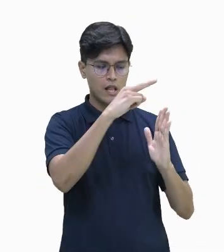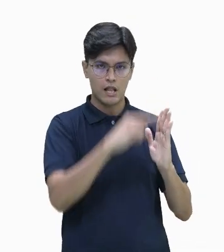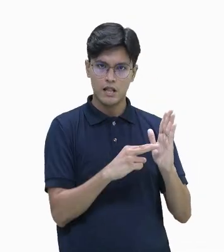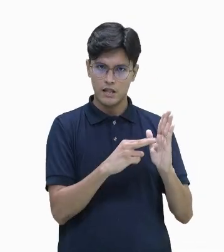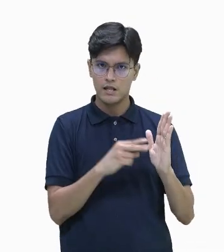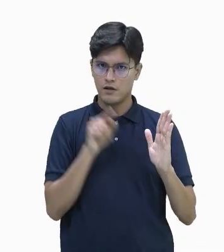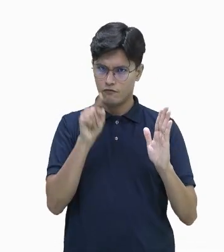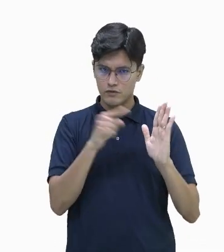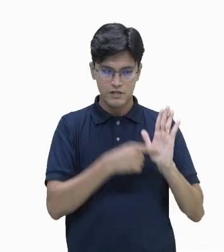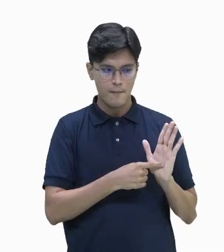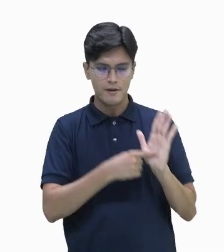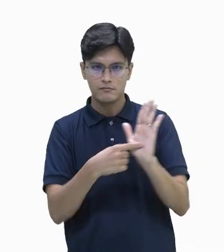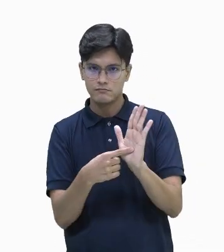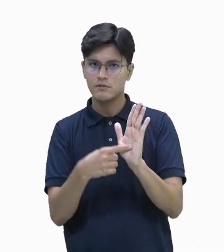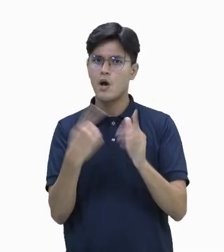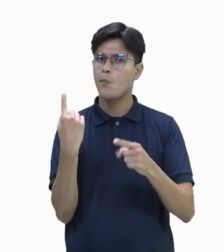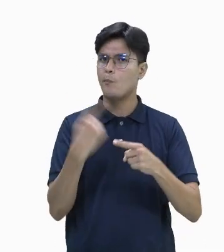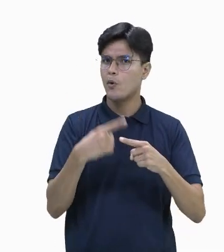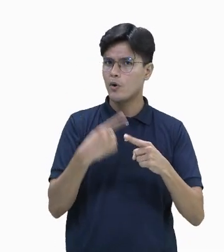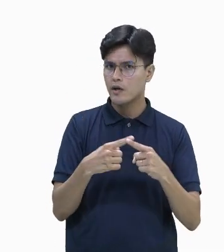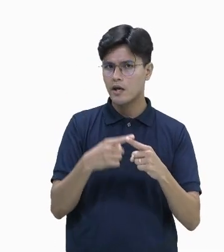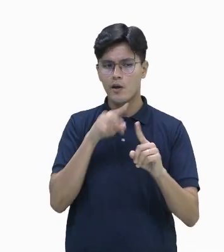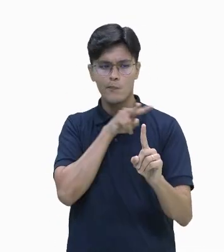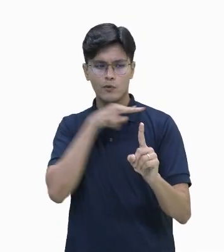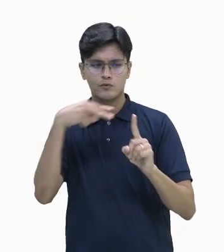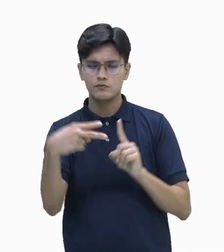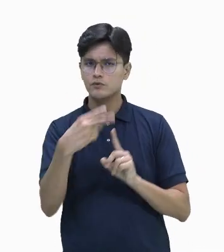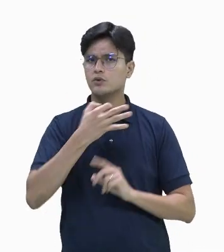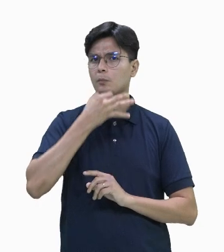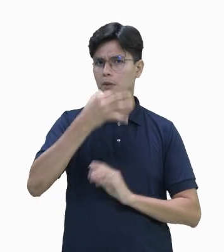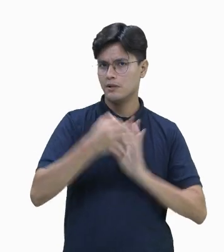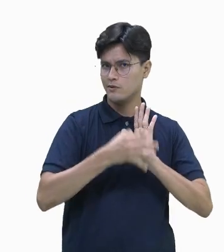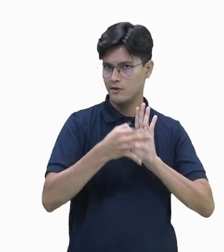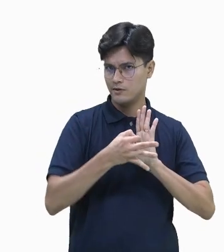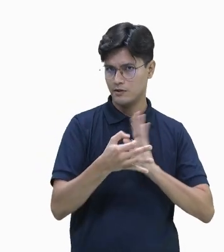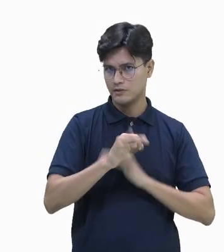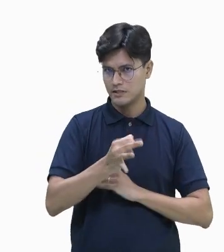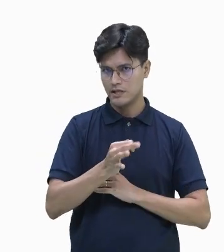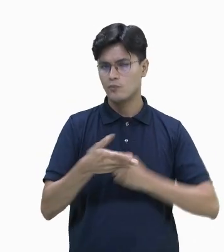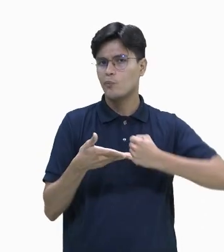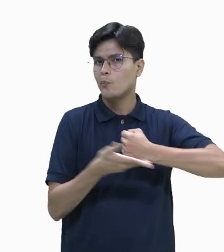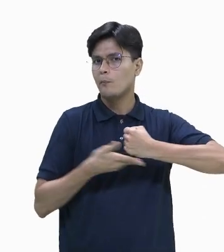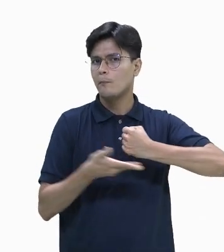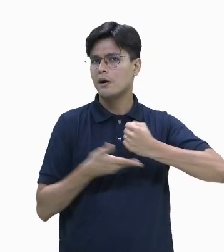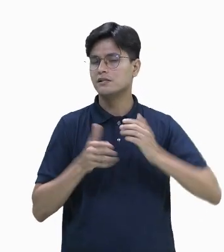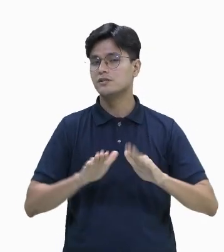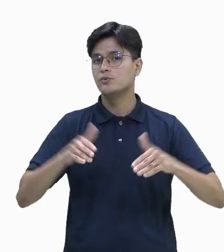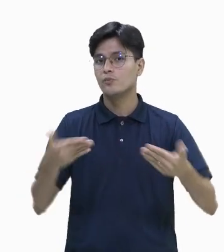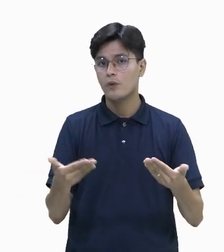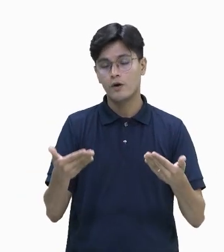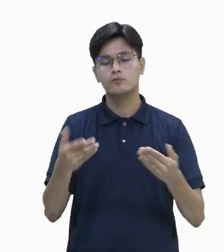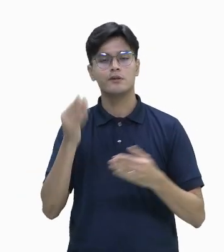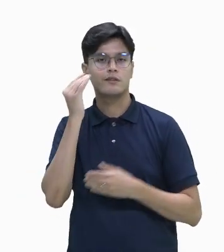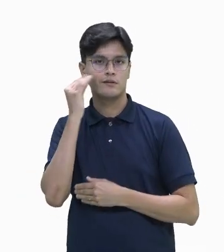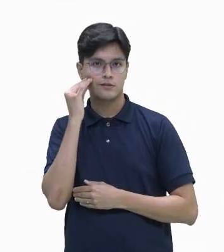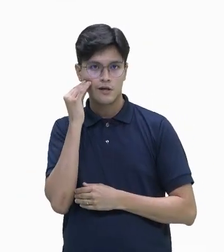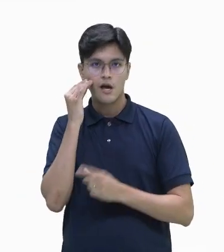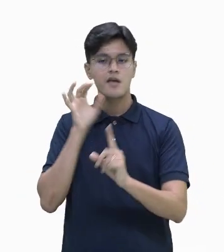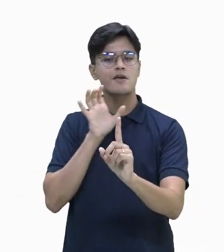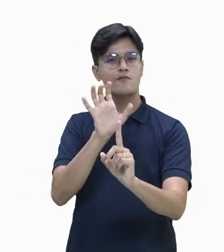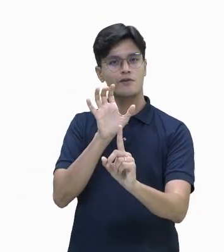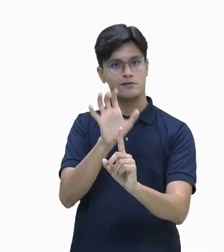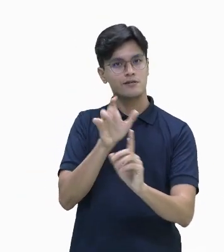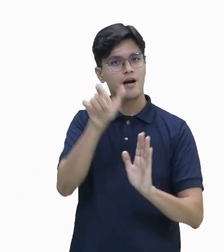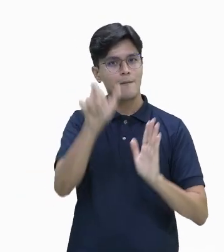que você tem este ponto de vista. E, quem sabe, pode convencer este teu